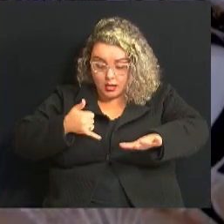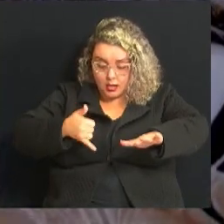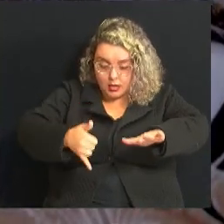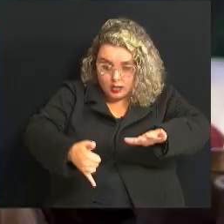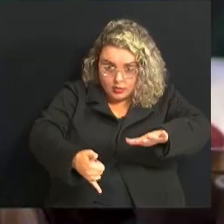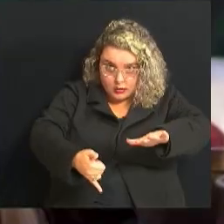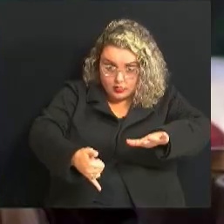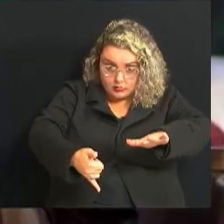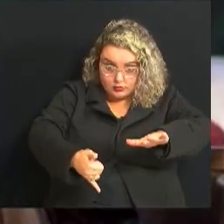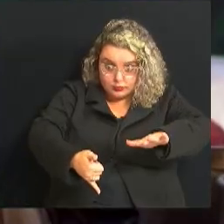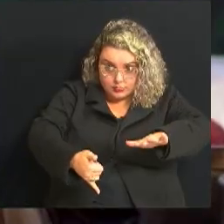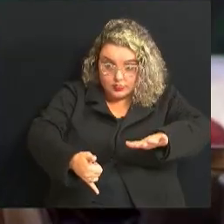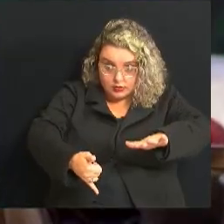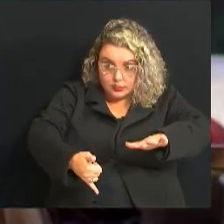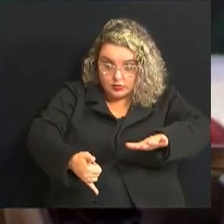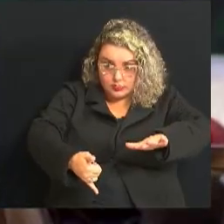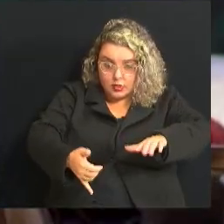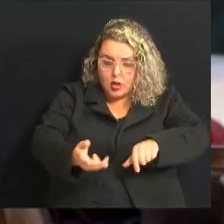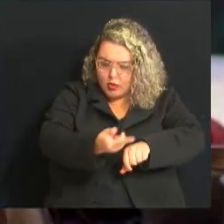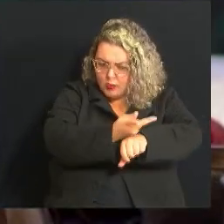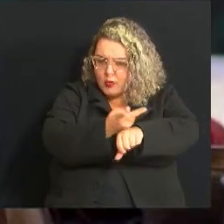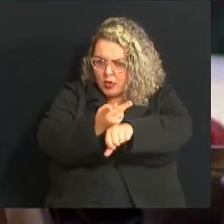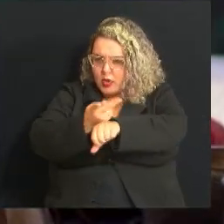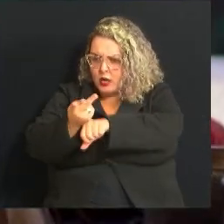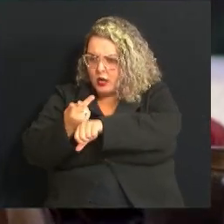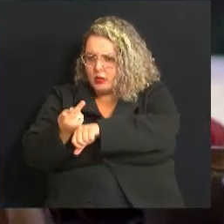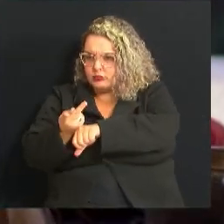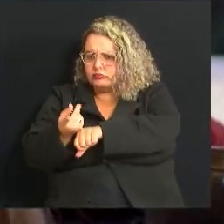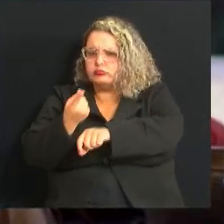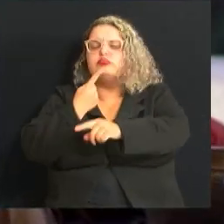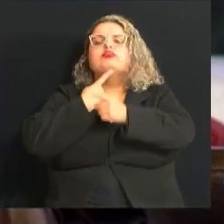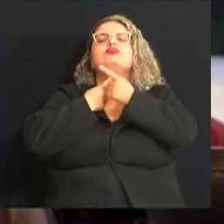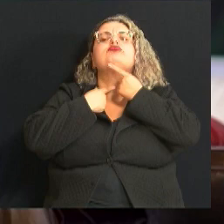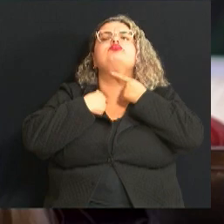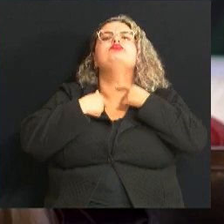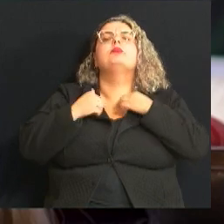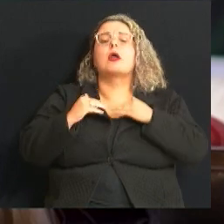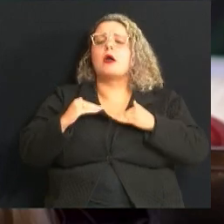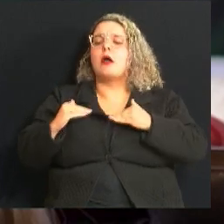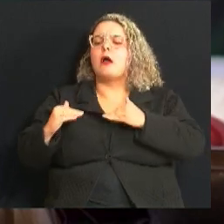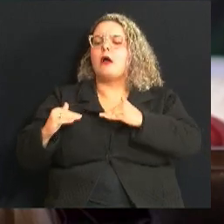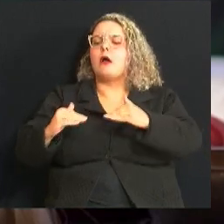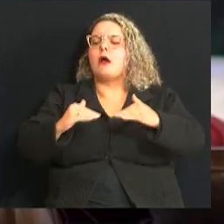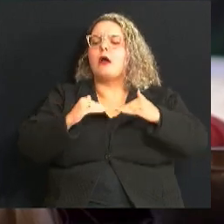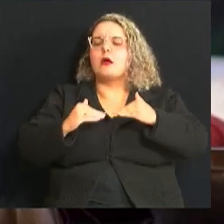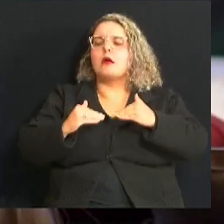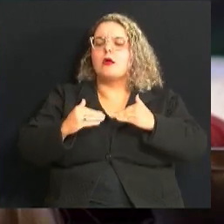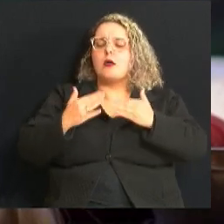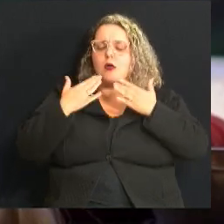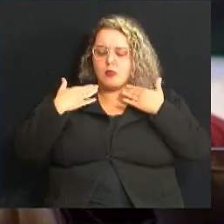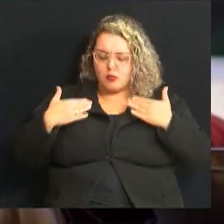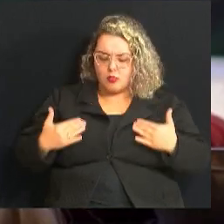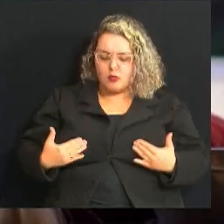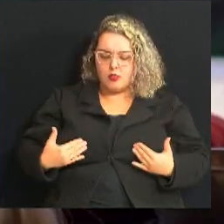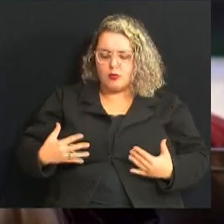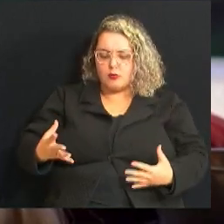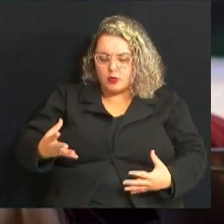ser. Muito procurada por quem deseja buscar equilíbrio entre corpo e mente.